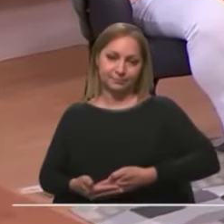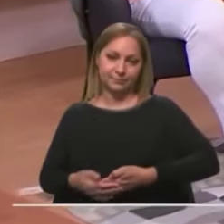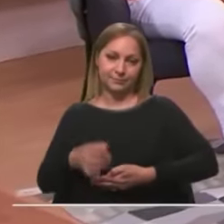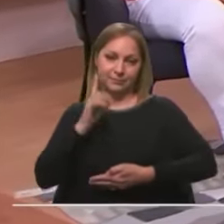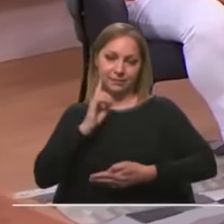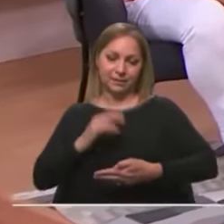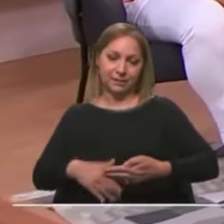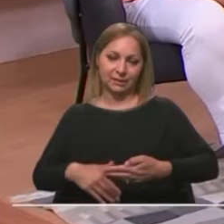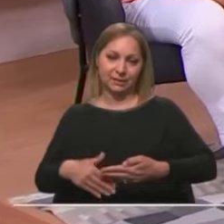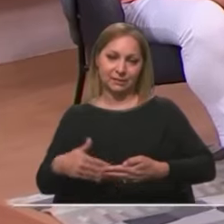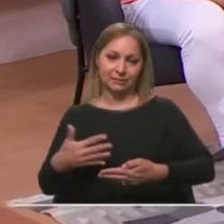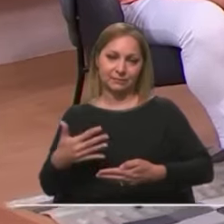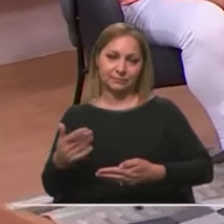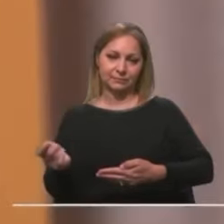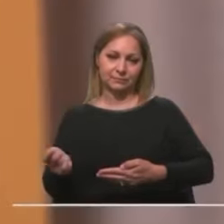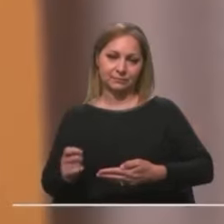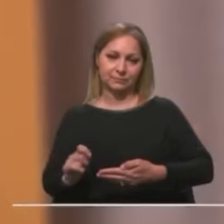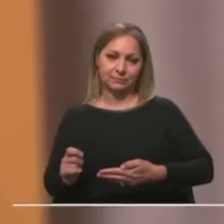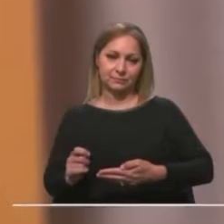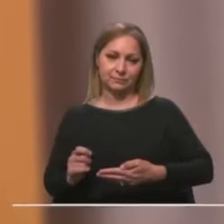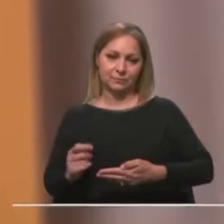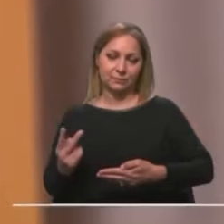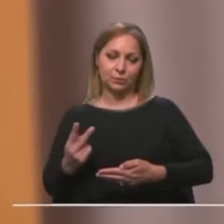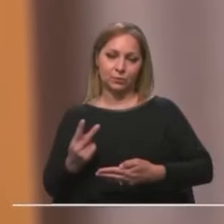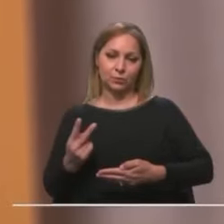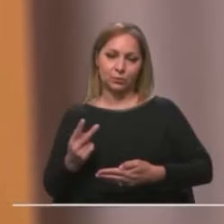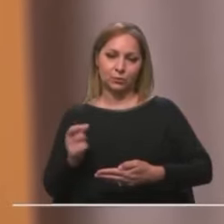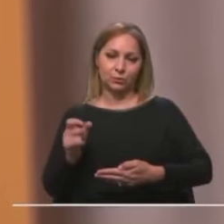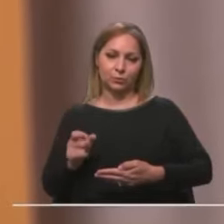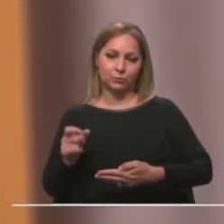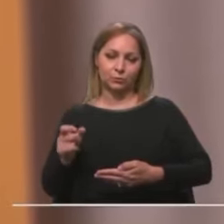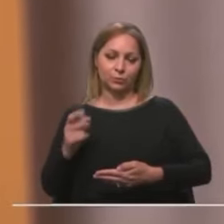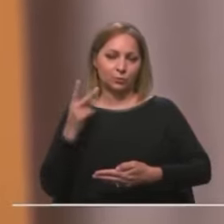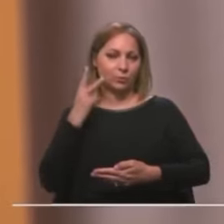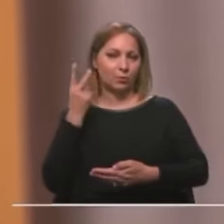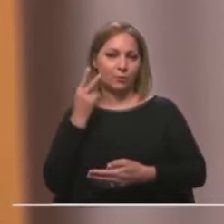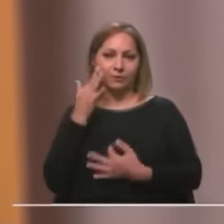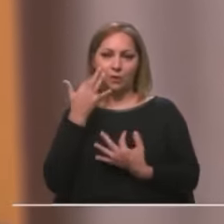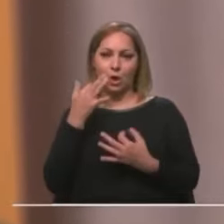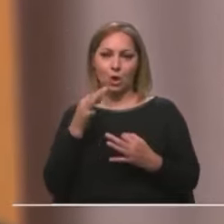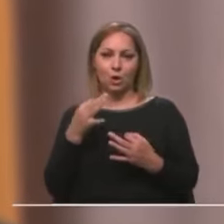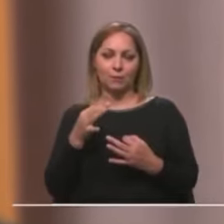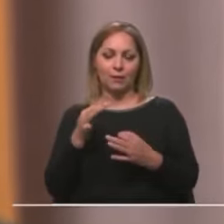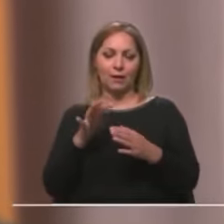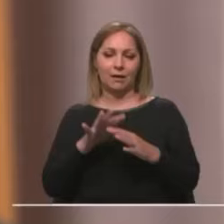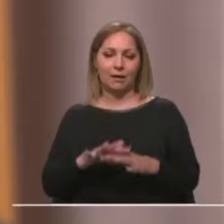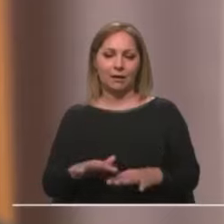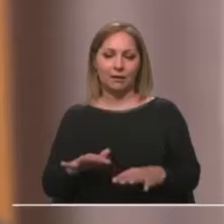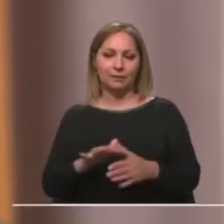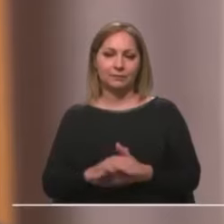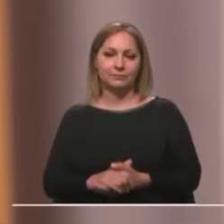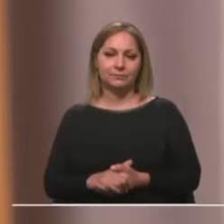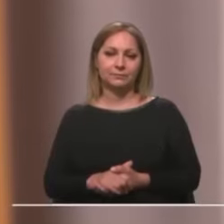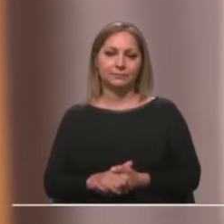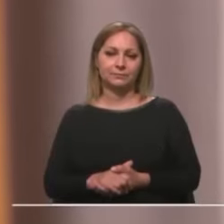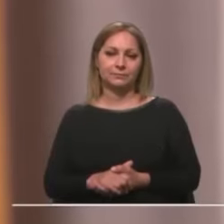de 5 meses duas pessoas que tinham uma vida pacata